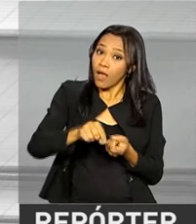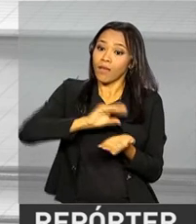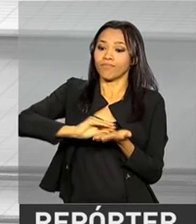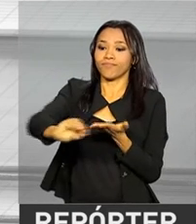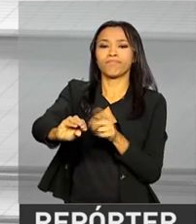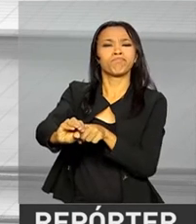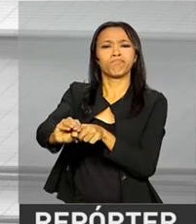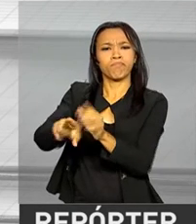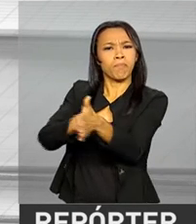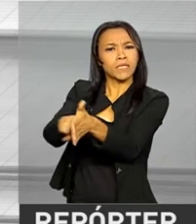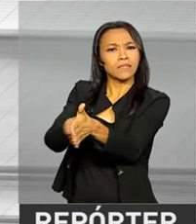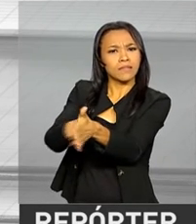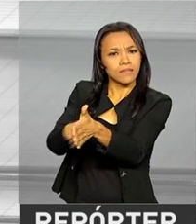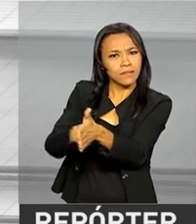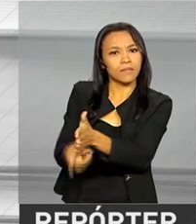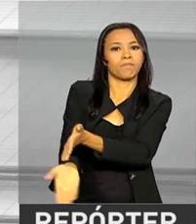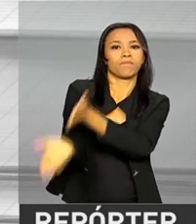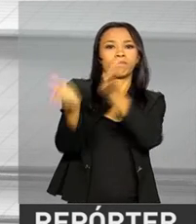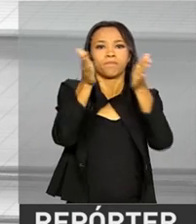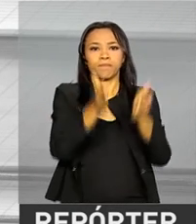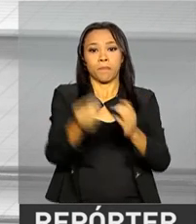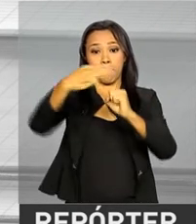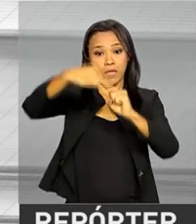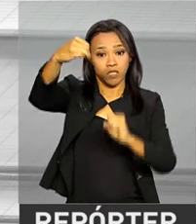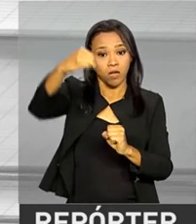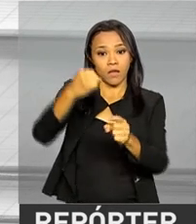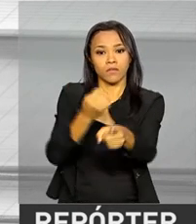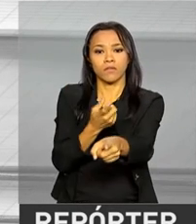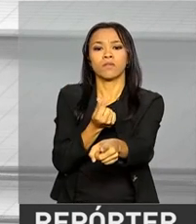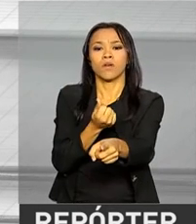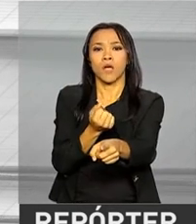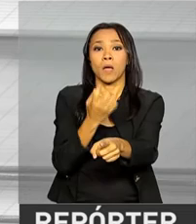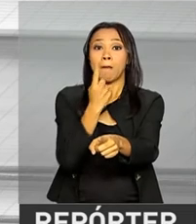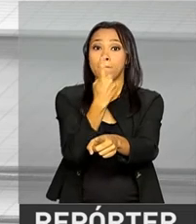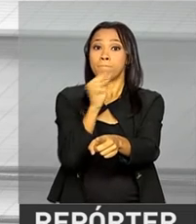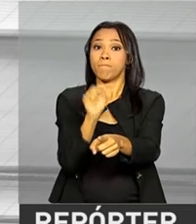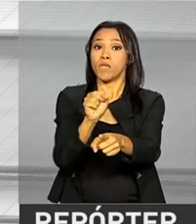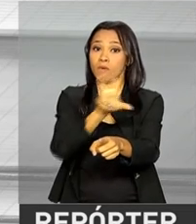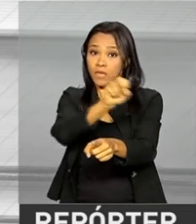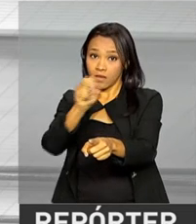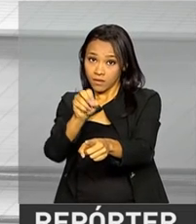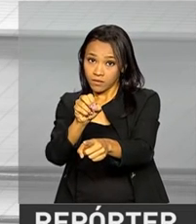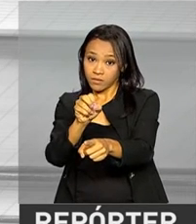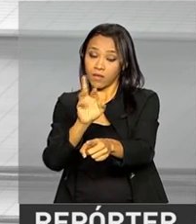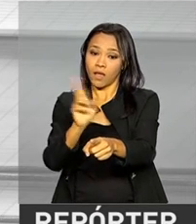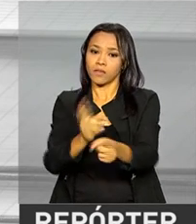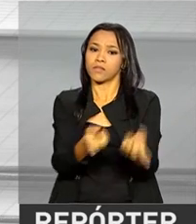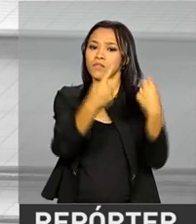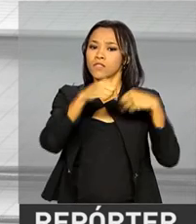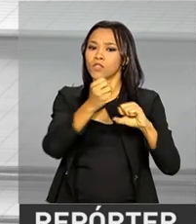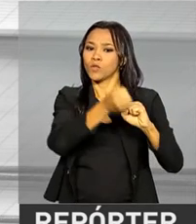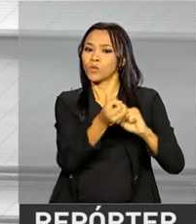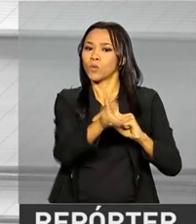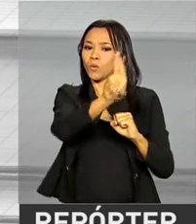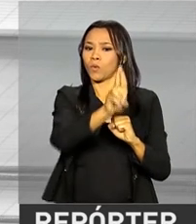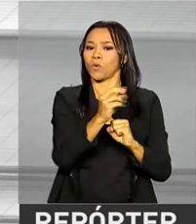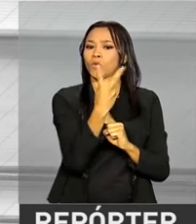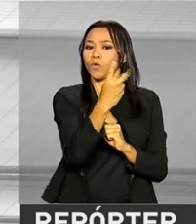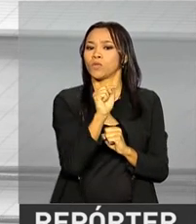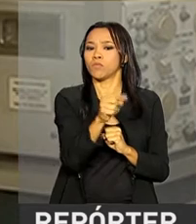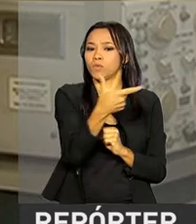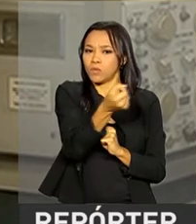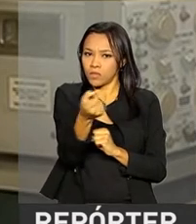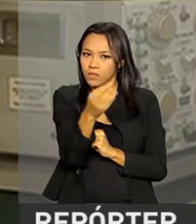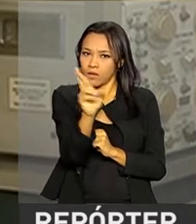pesquisas para cursos de mestrado a bolsa no valor de 1.500 reais já para o doutorado é de 2.200